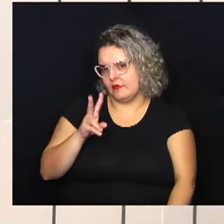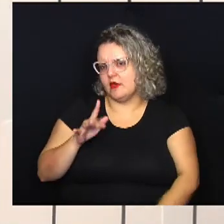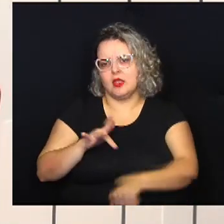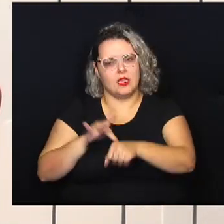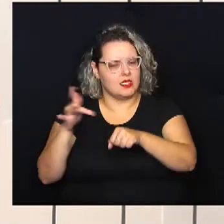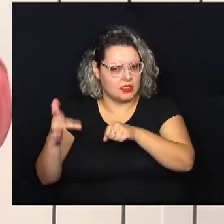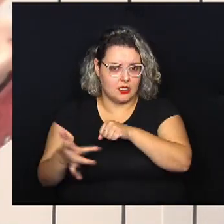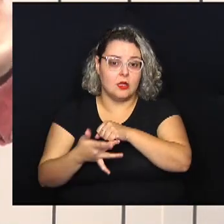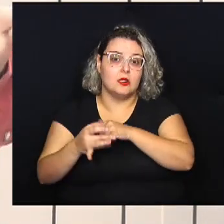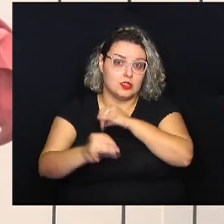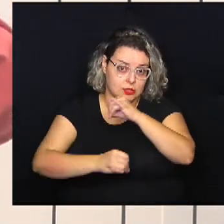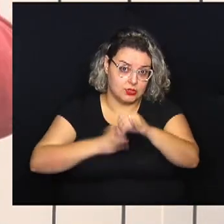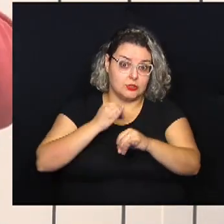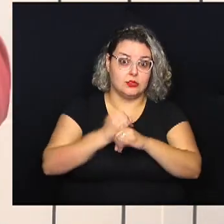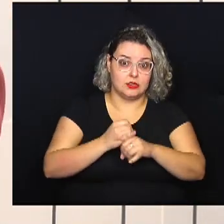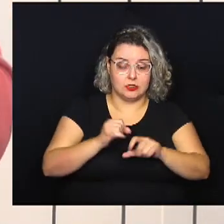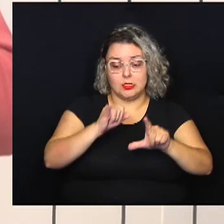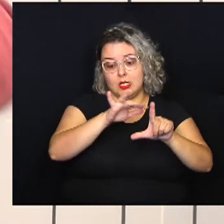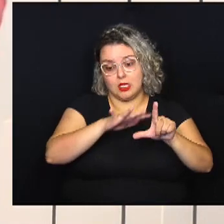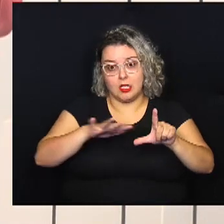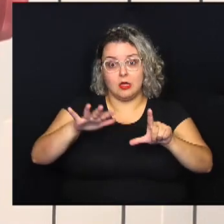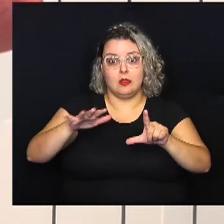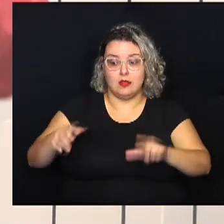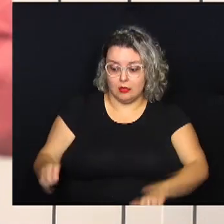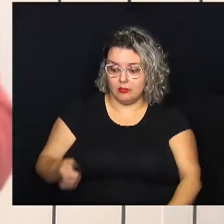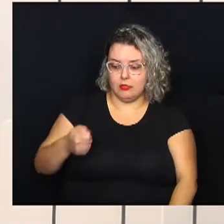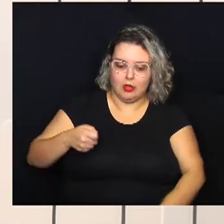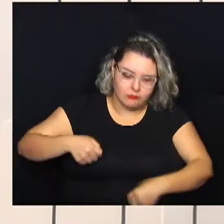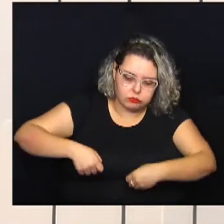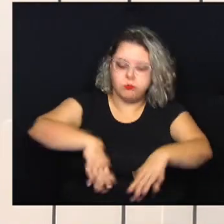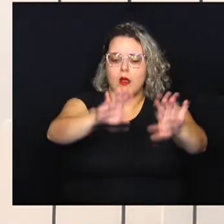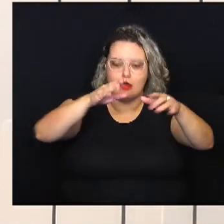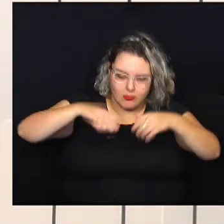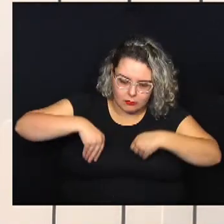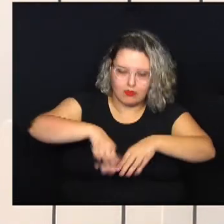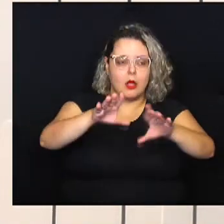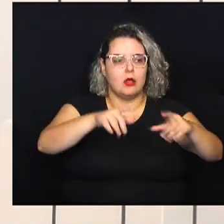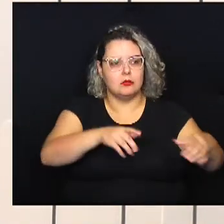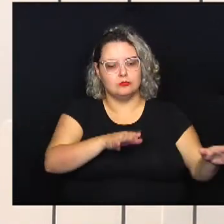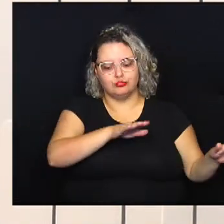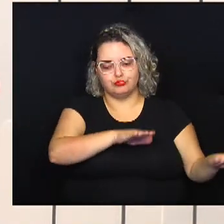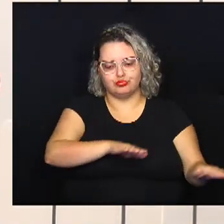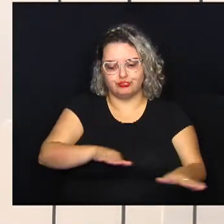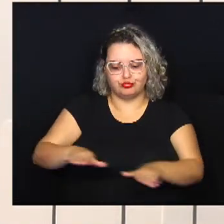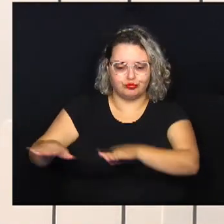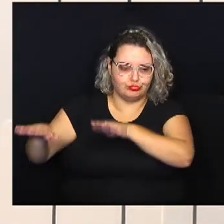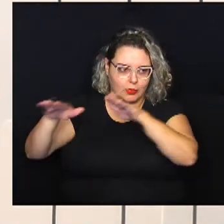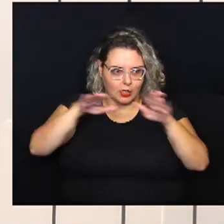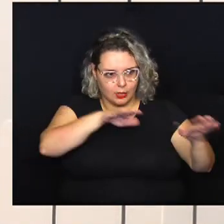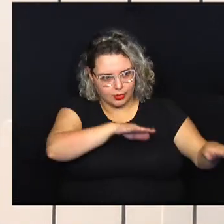na internet, imagens, né, das malas sendo jogadas aí na esteira de qualquer maneira, o que acaba